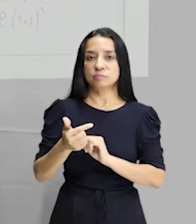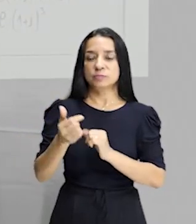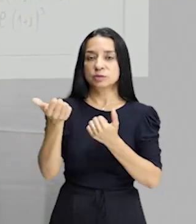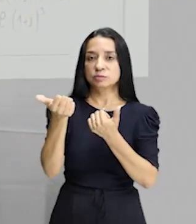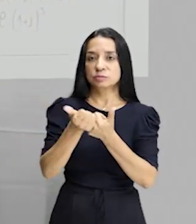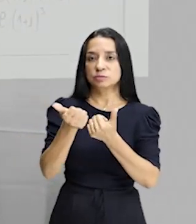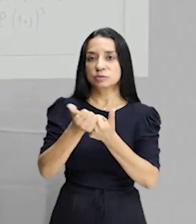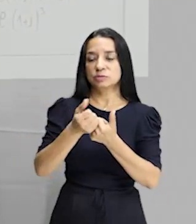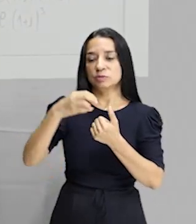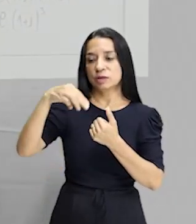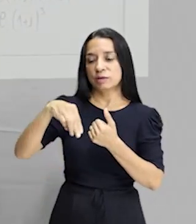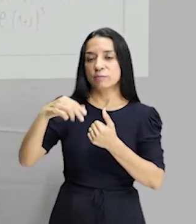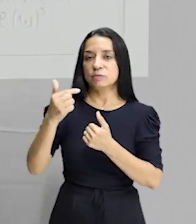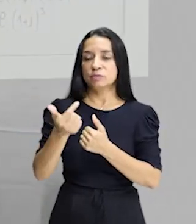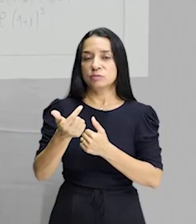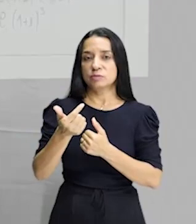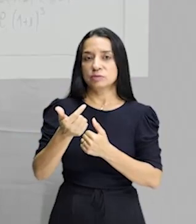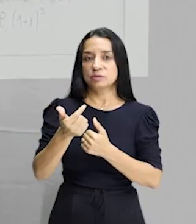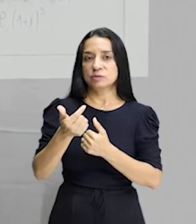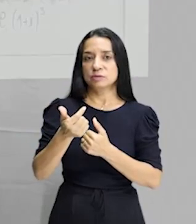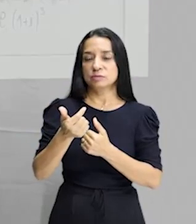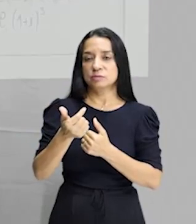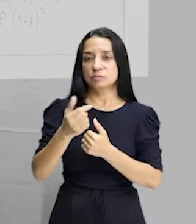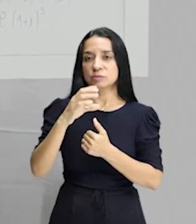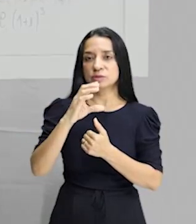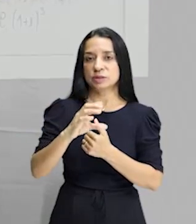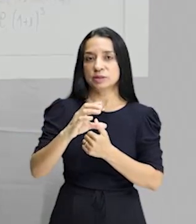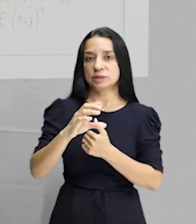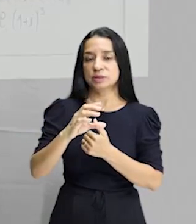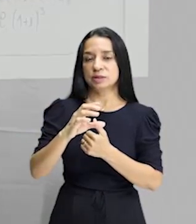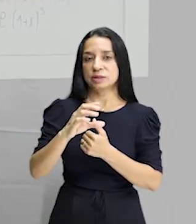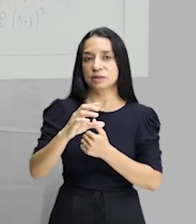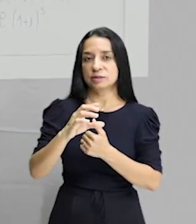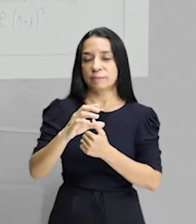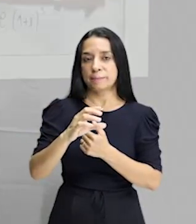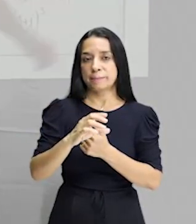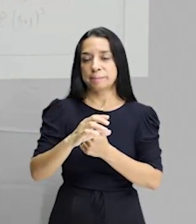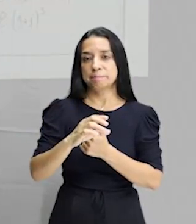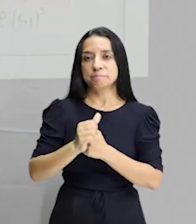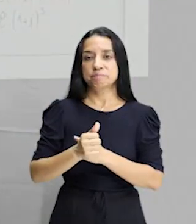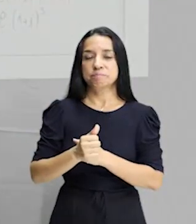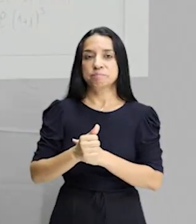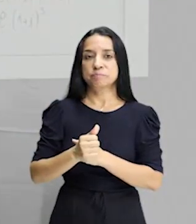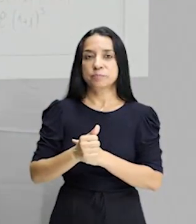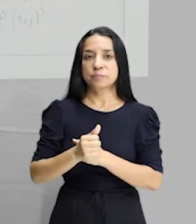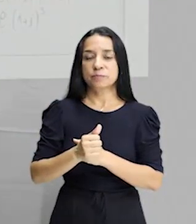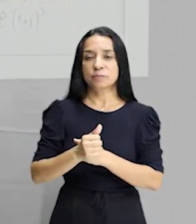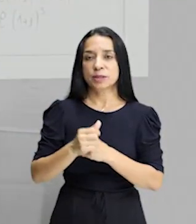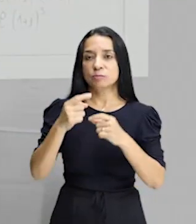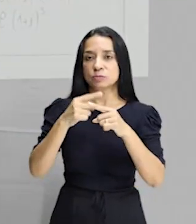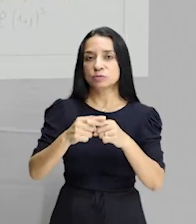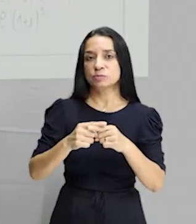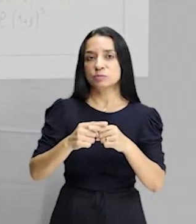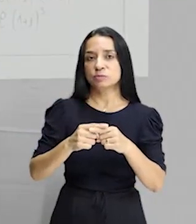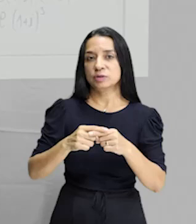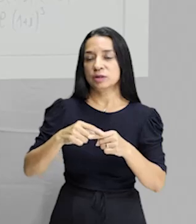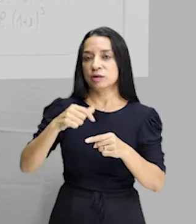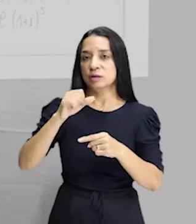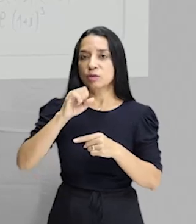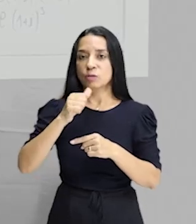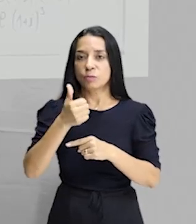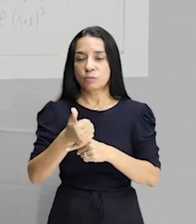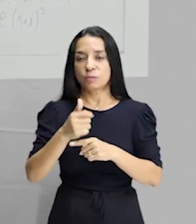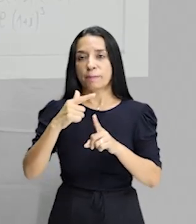substituindo o m2 por ser que multiplica 1 + I ao quadrado você vai ter